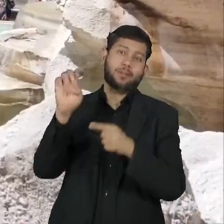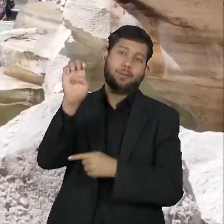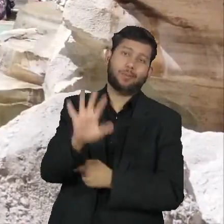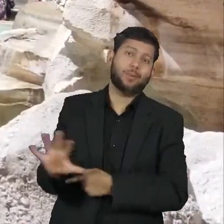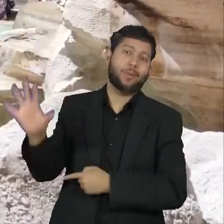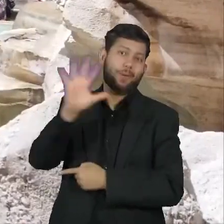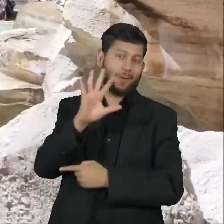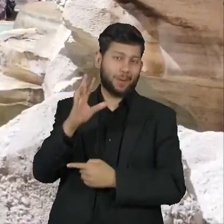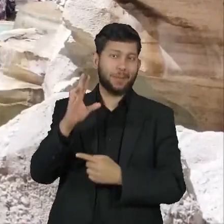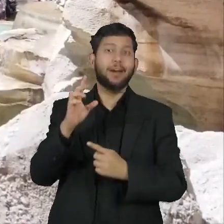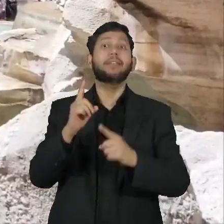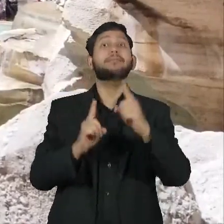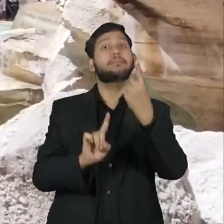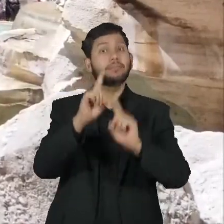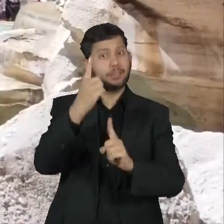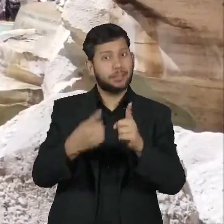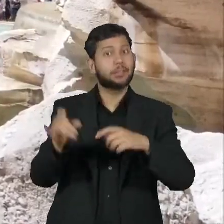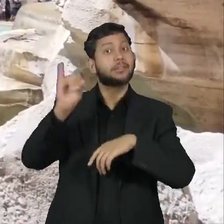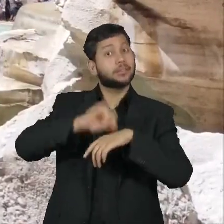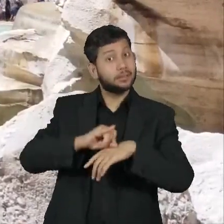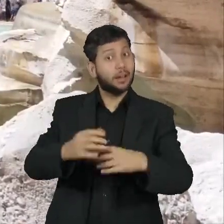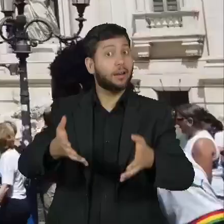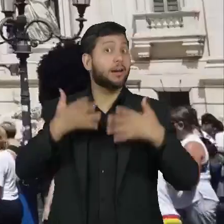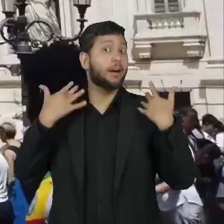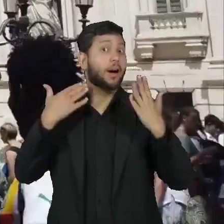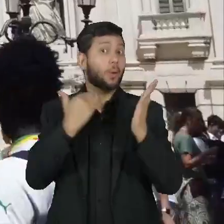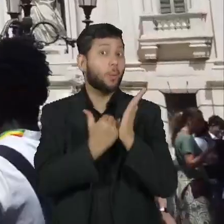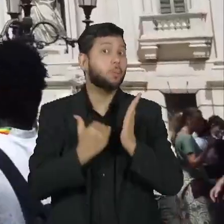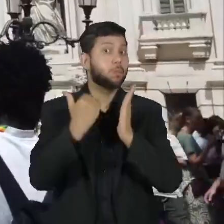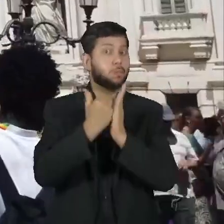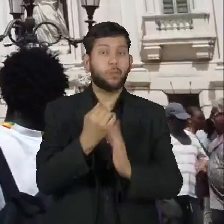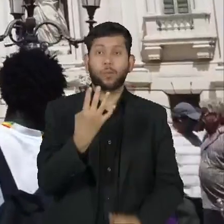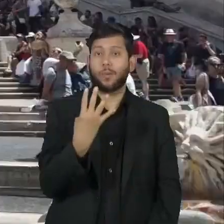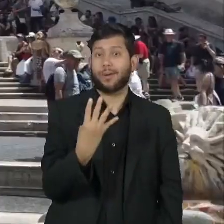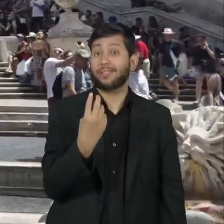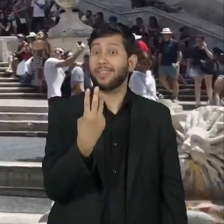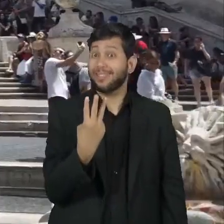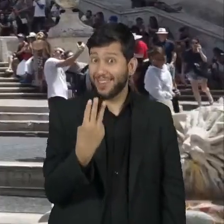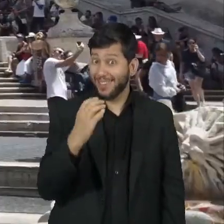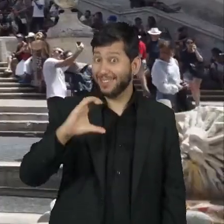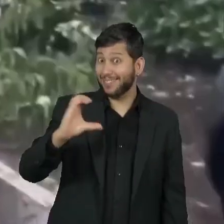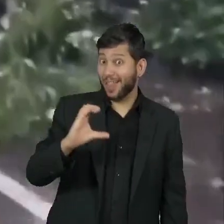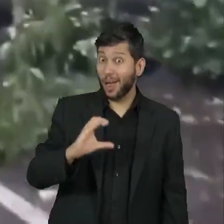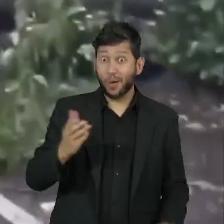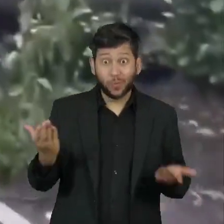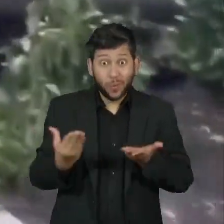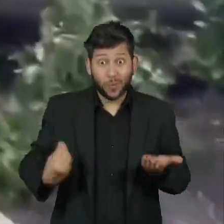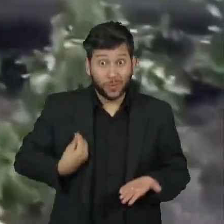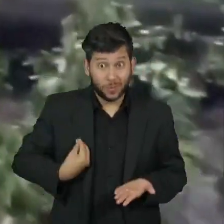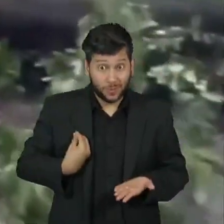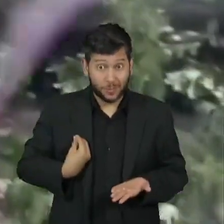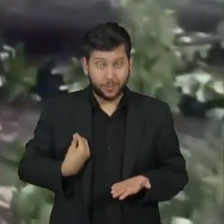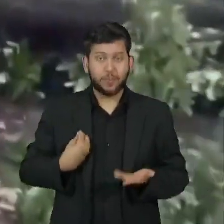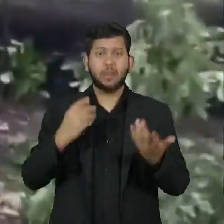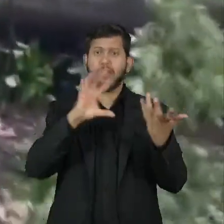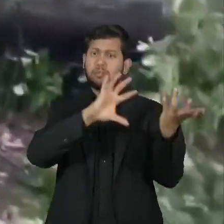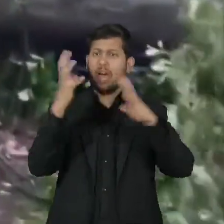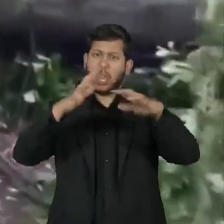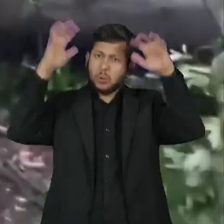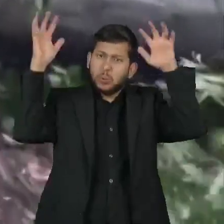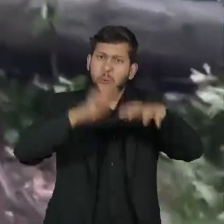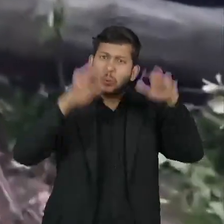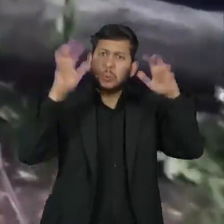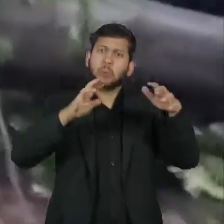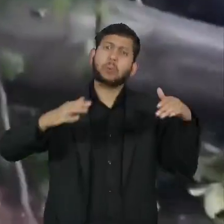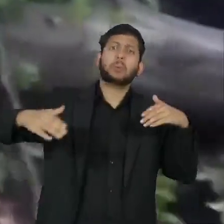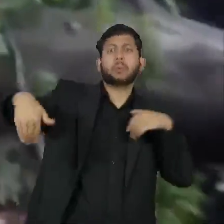tem batido recordes diários de calor 43 graus Celsius hoje as tempestades chegam com